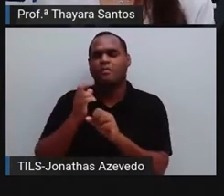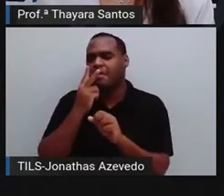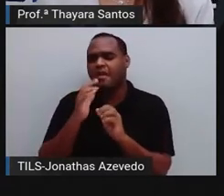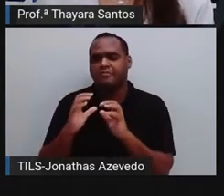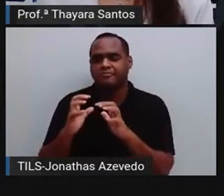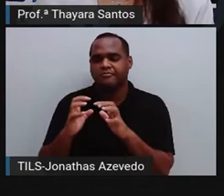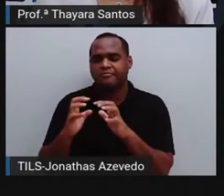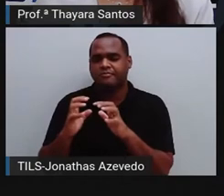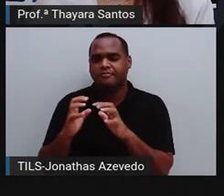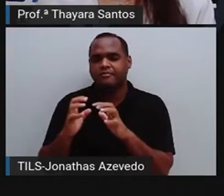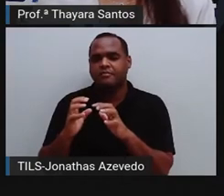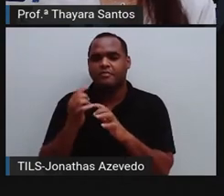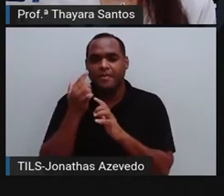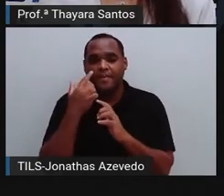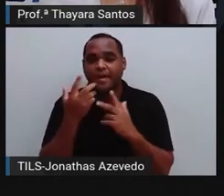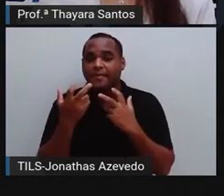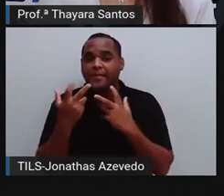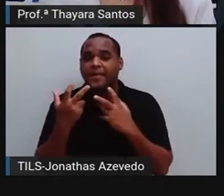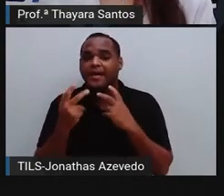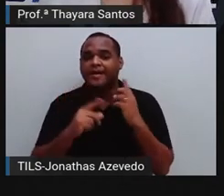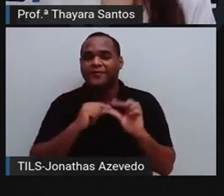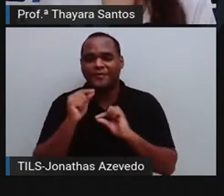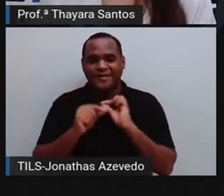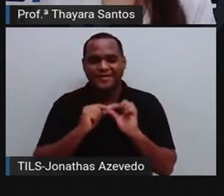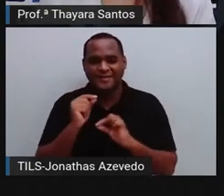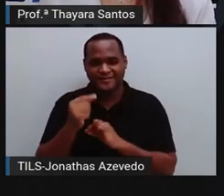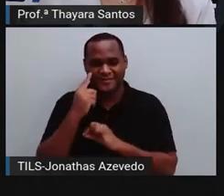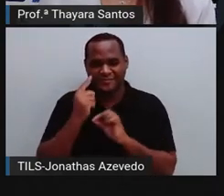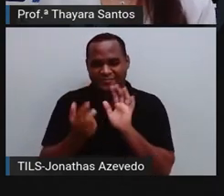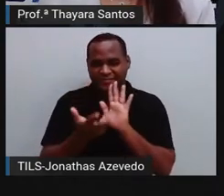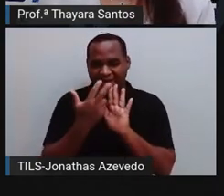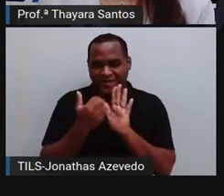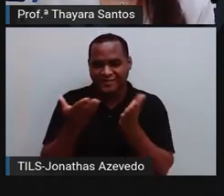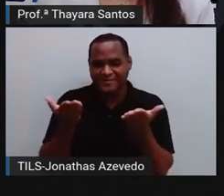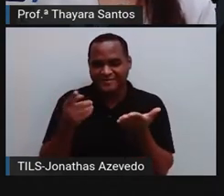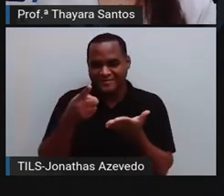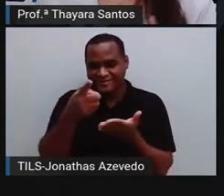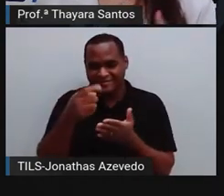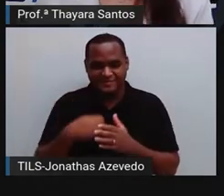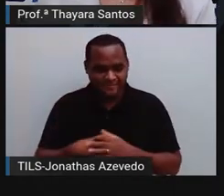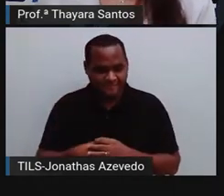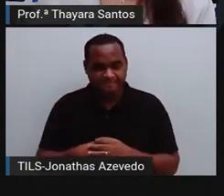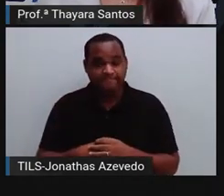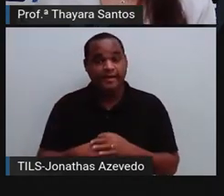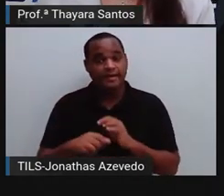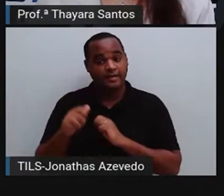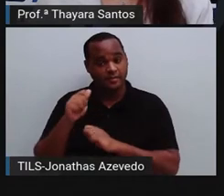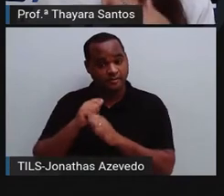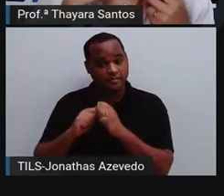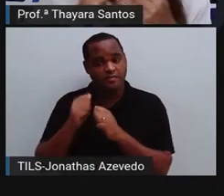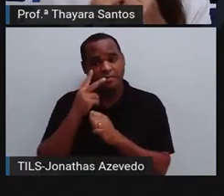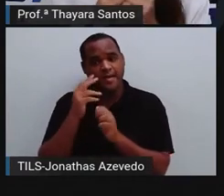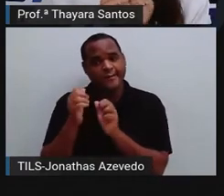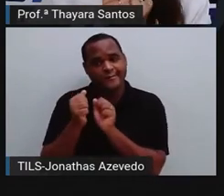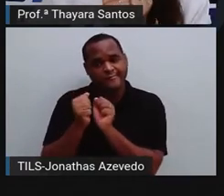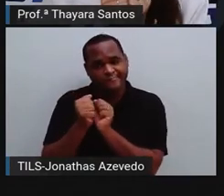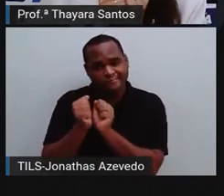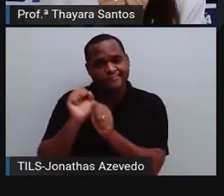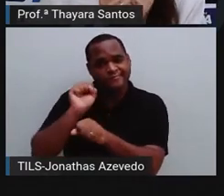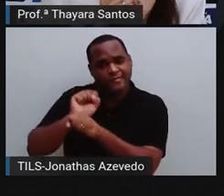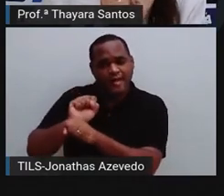parados? O que é que vocês estão percebendo aí nessa imagem que está aparecendo na tela? Esses átomos, eles estão mais